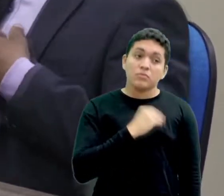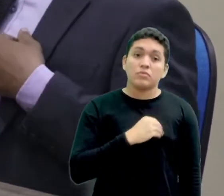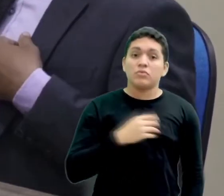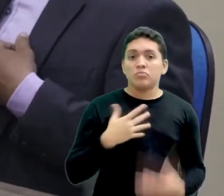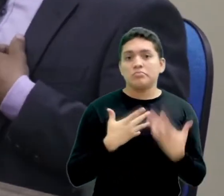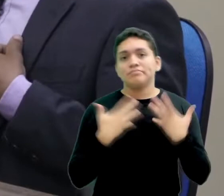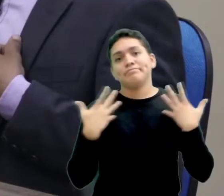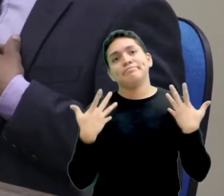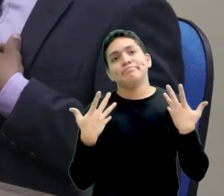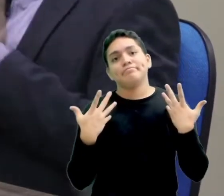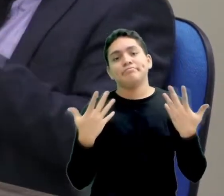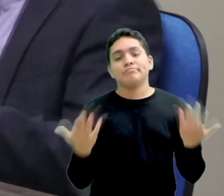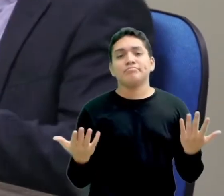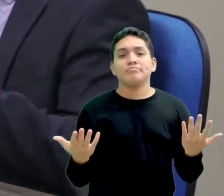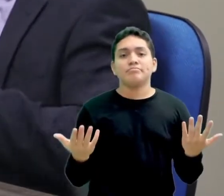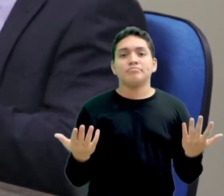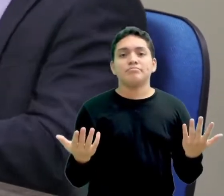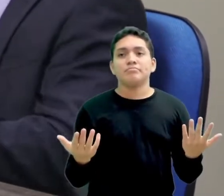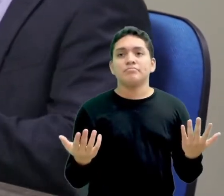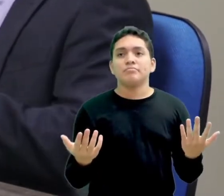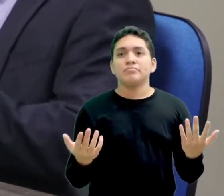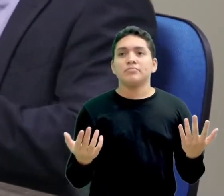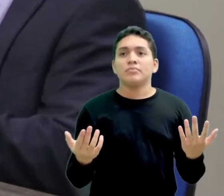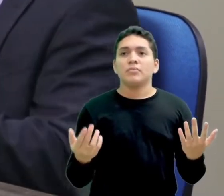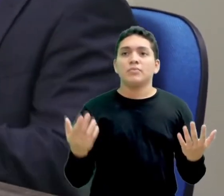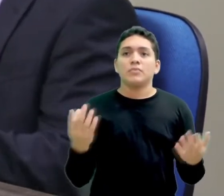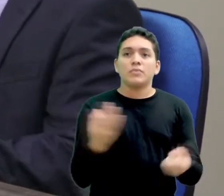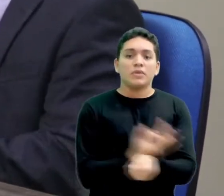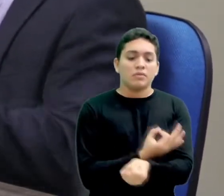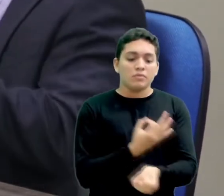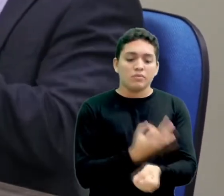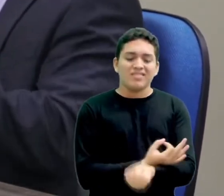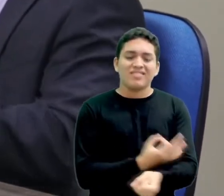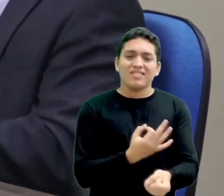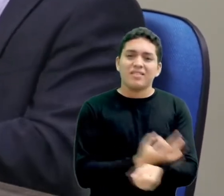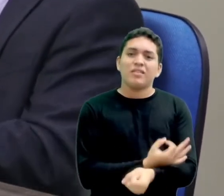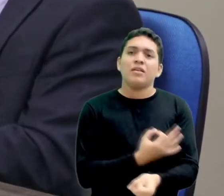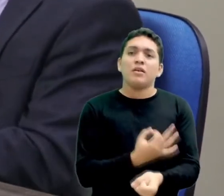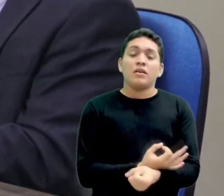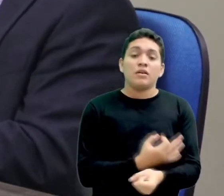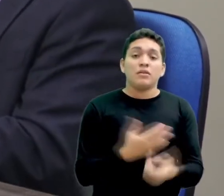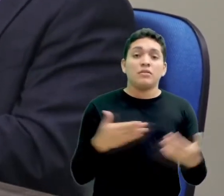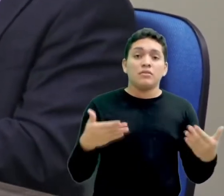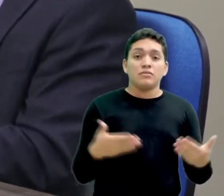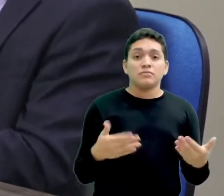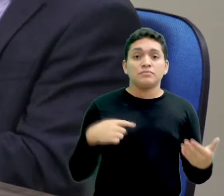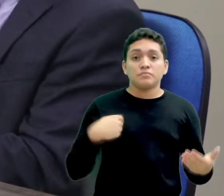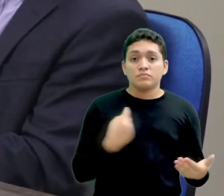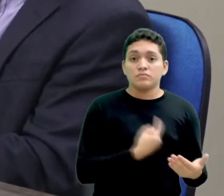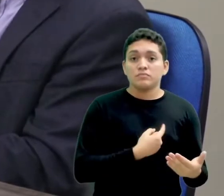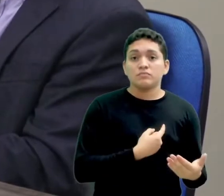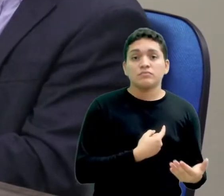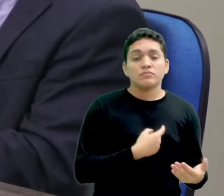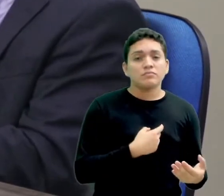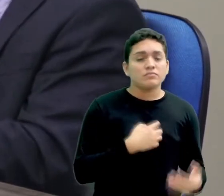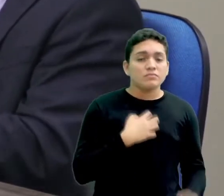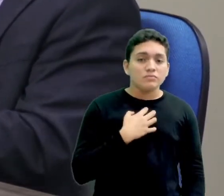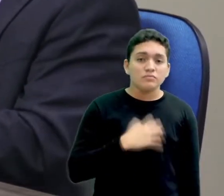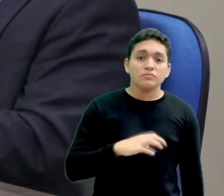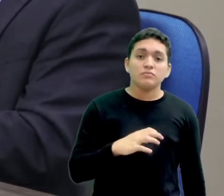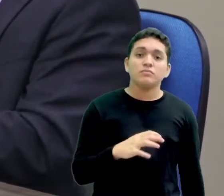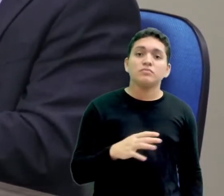alegro, eu não tolero o pecado, me iro contra. Agora, a questão é que nós deturpamos o